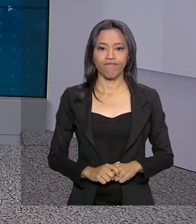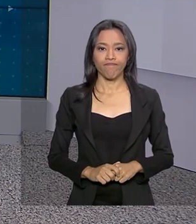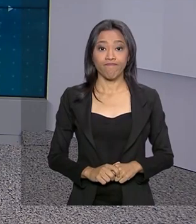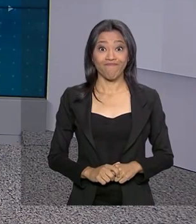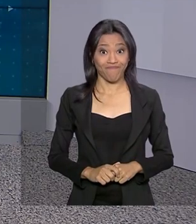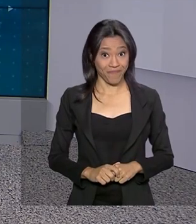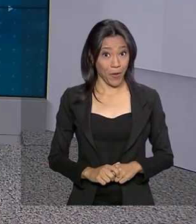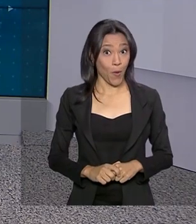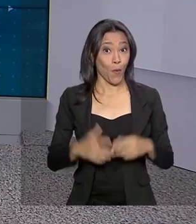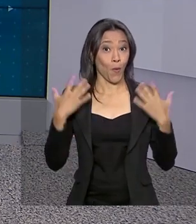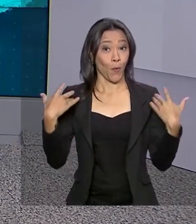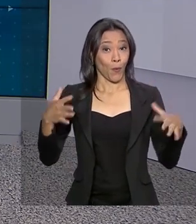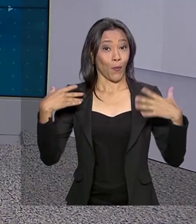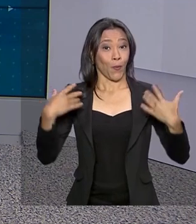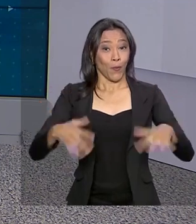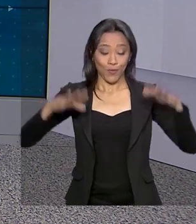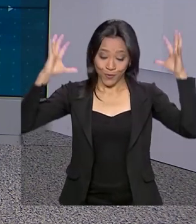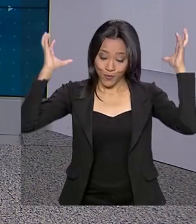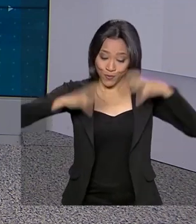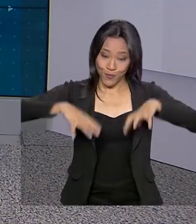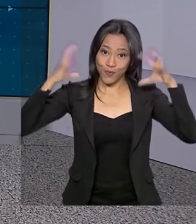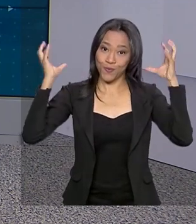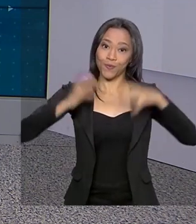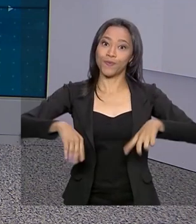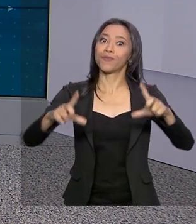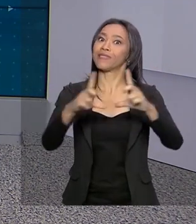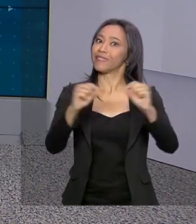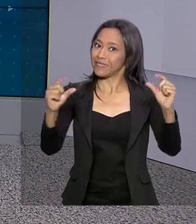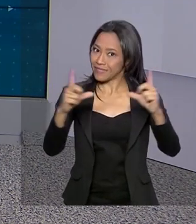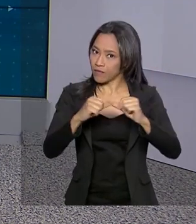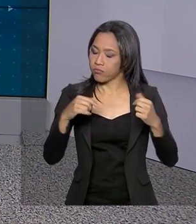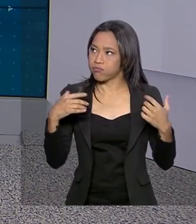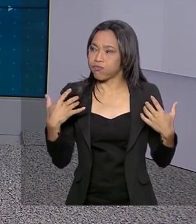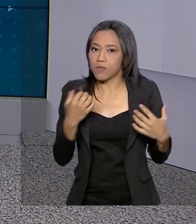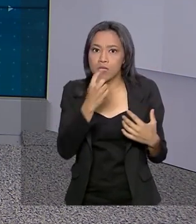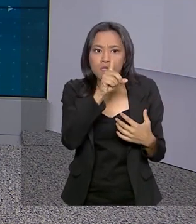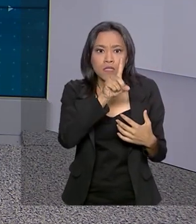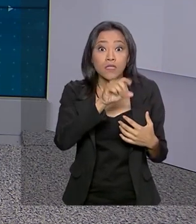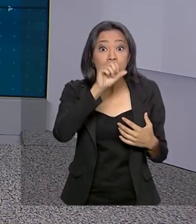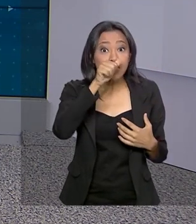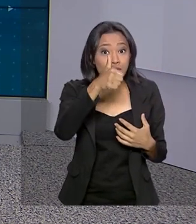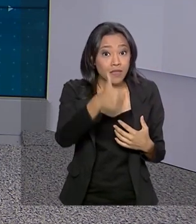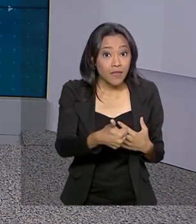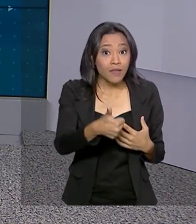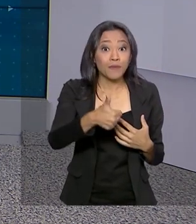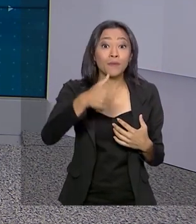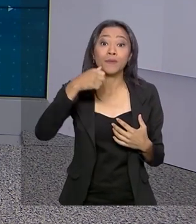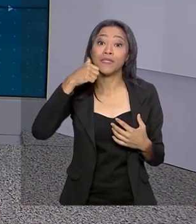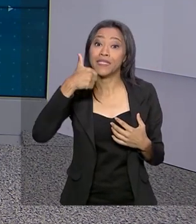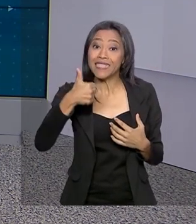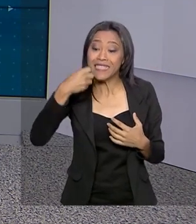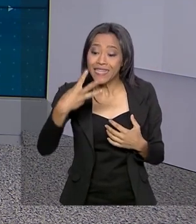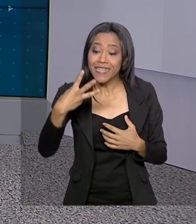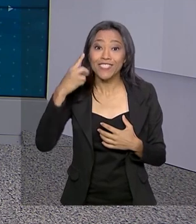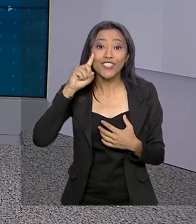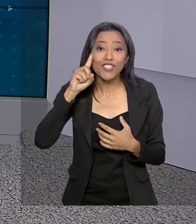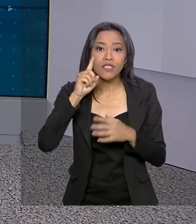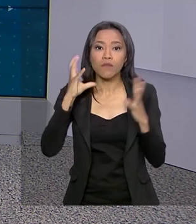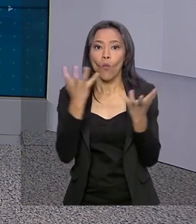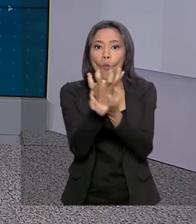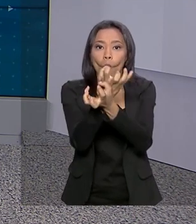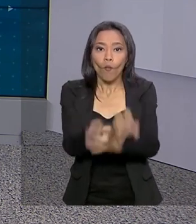olha finalmente a chuva chegou no distrito federal depois de 113 dias de seca o